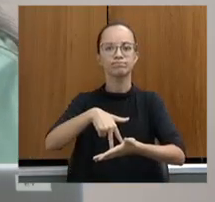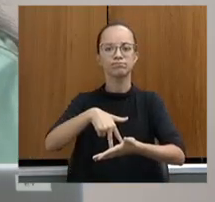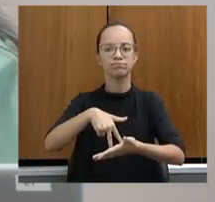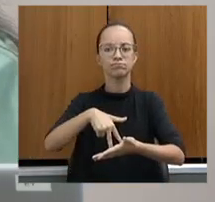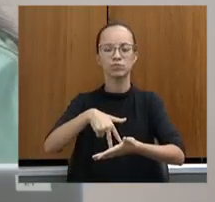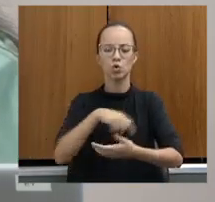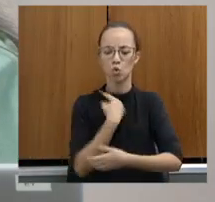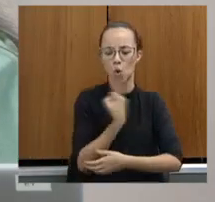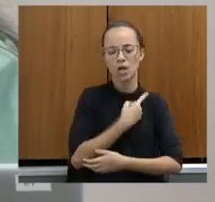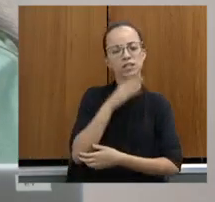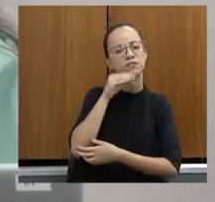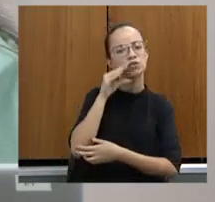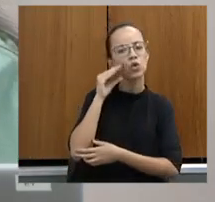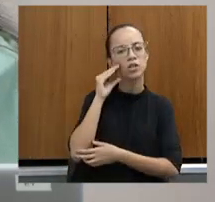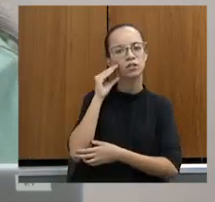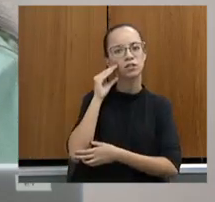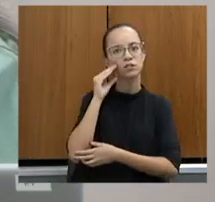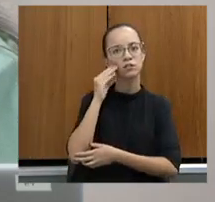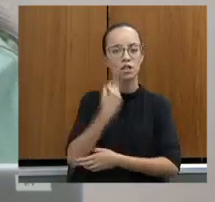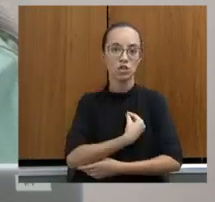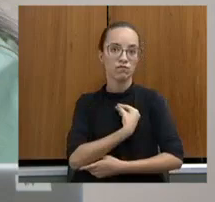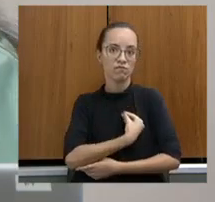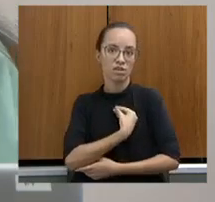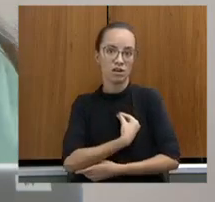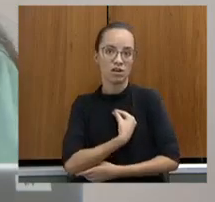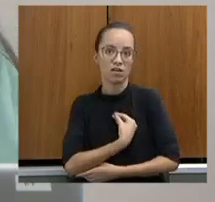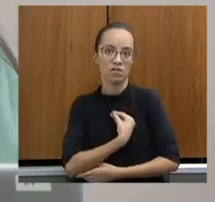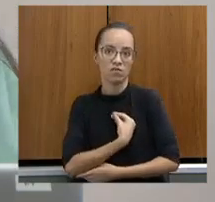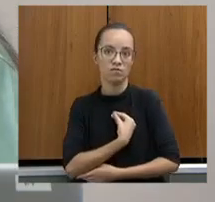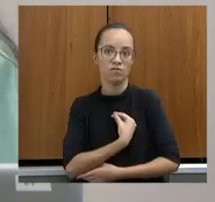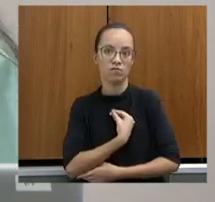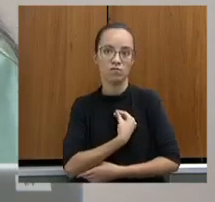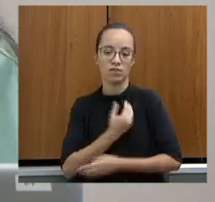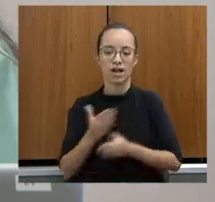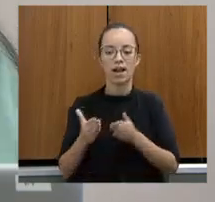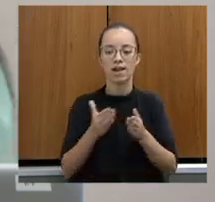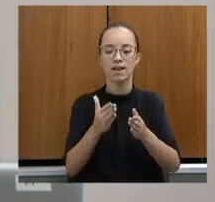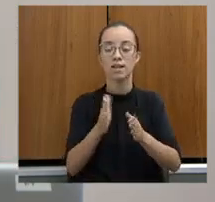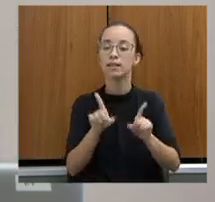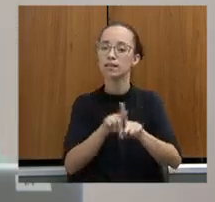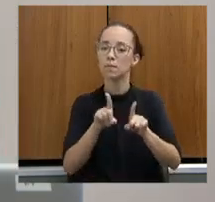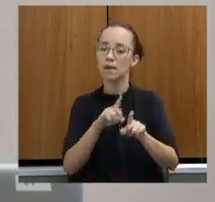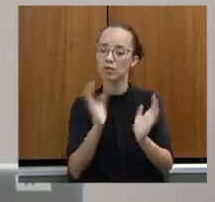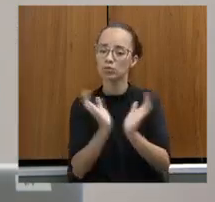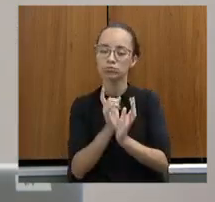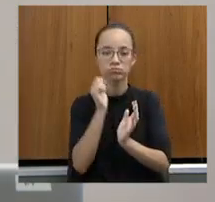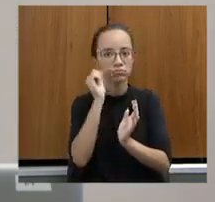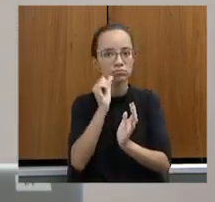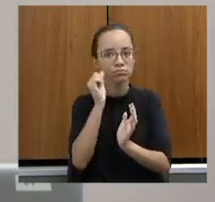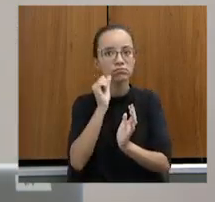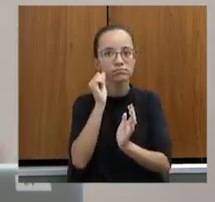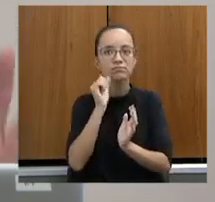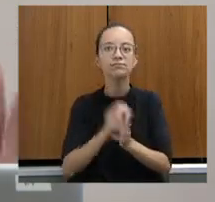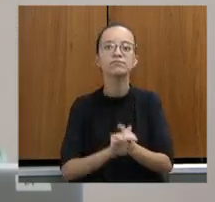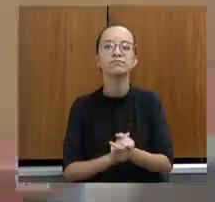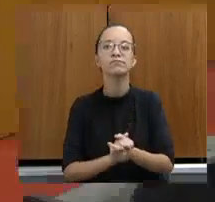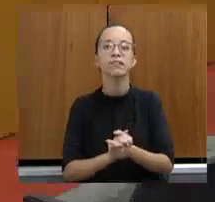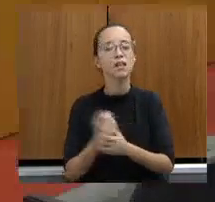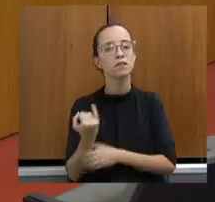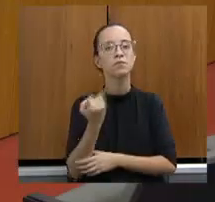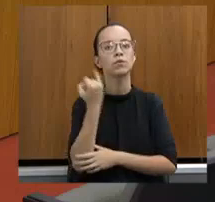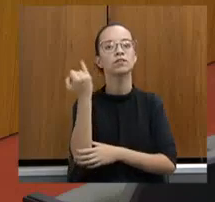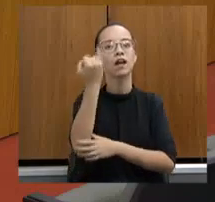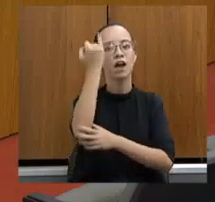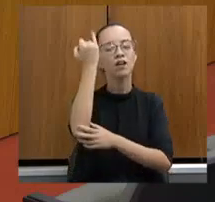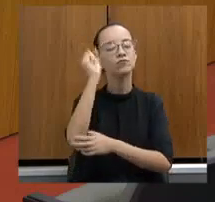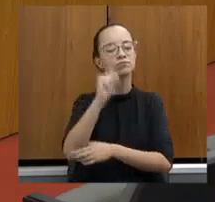de carreira né Virgínia Nossa servidor de carreira e nós mulheres viu e a importância que isso